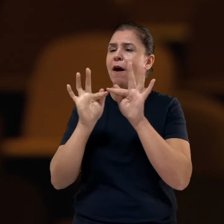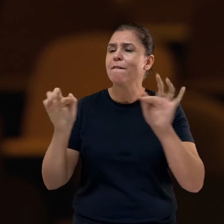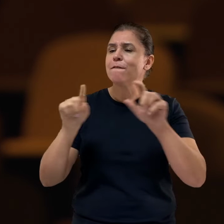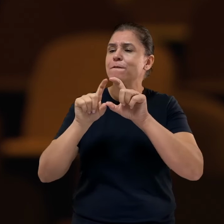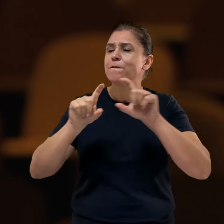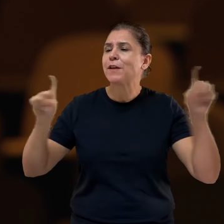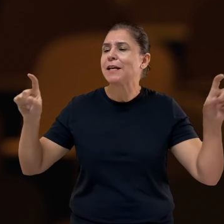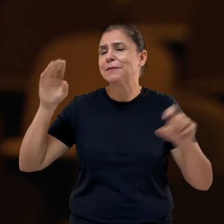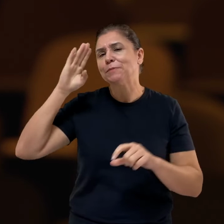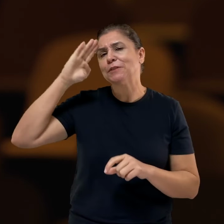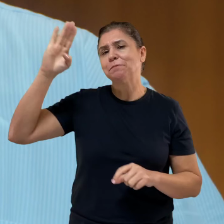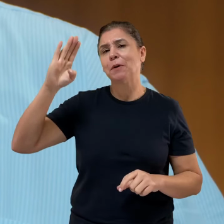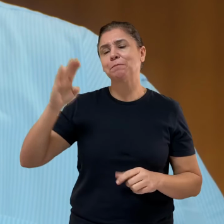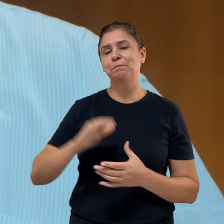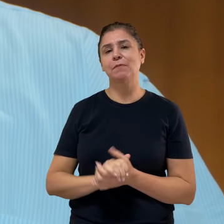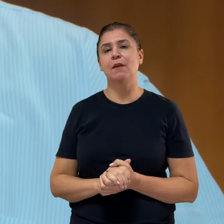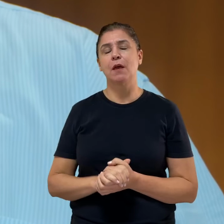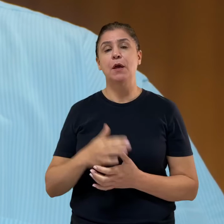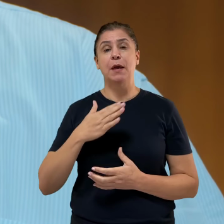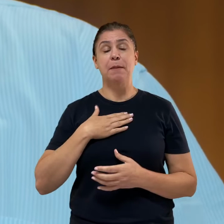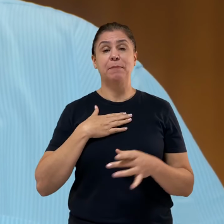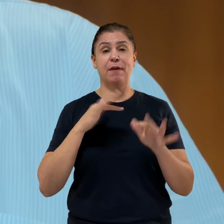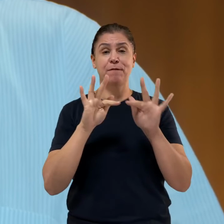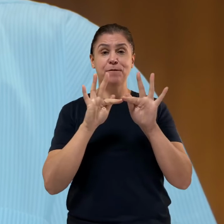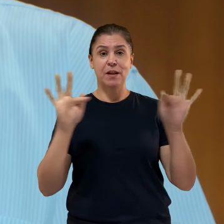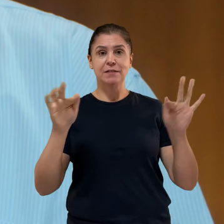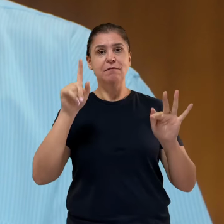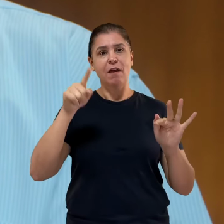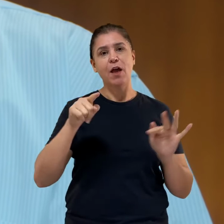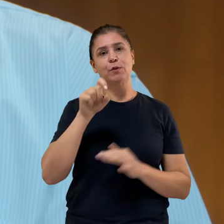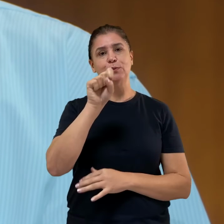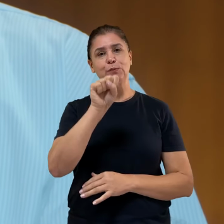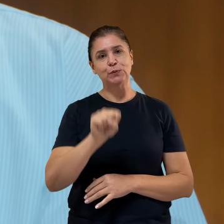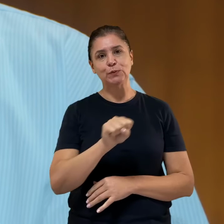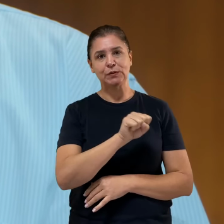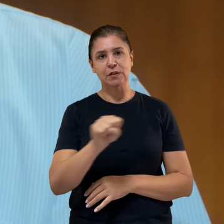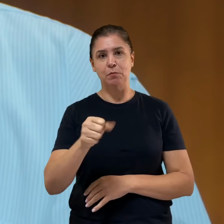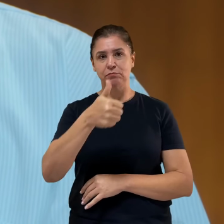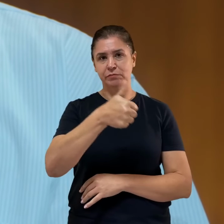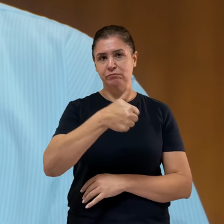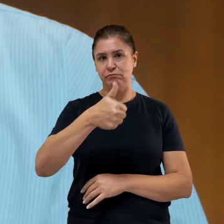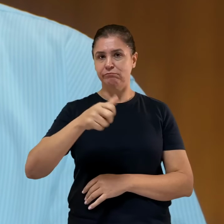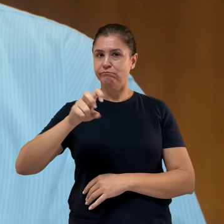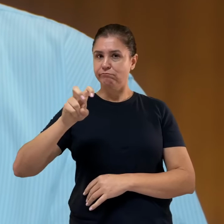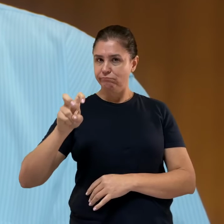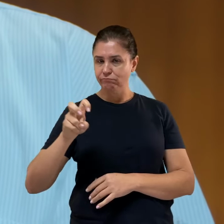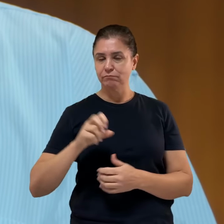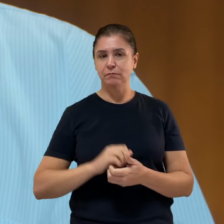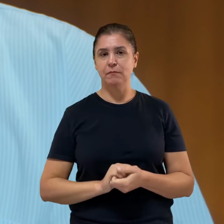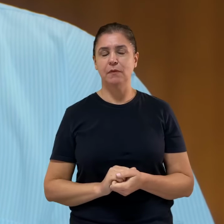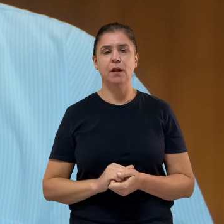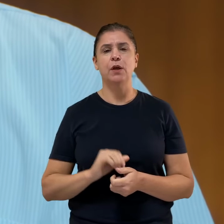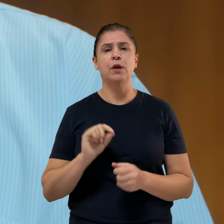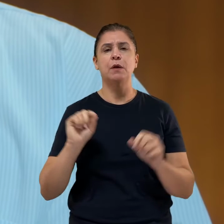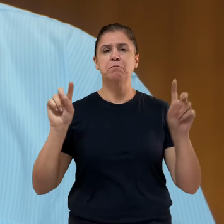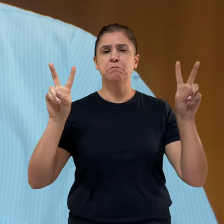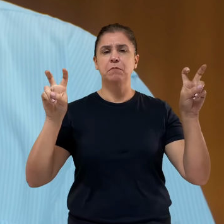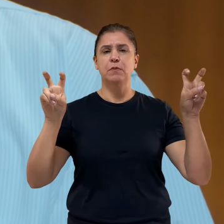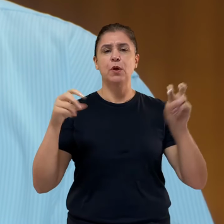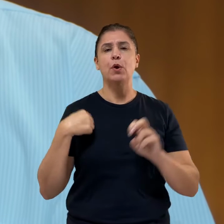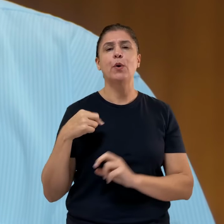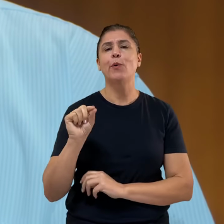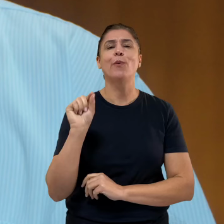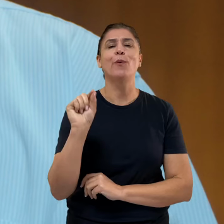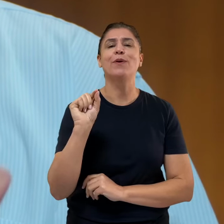lema de ordenação presbiteral? O meu lema está no Salmo 115. O que eu